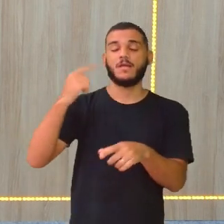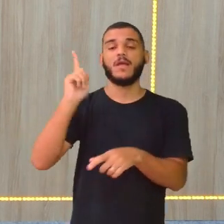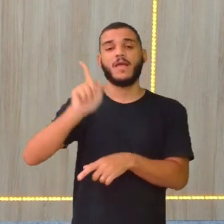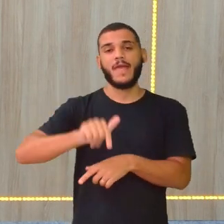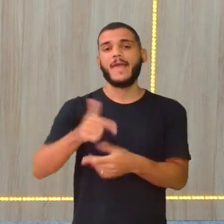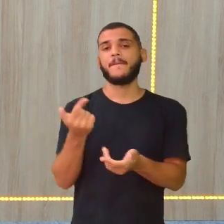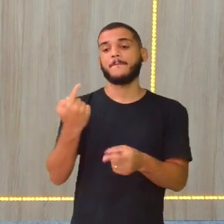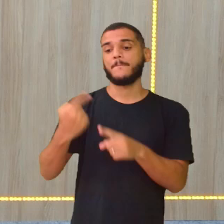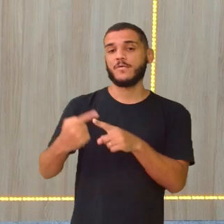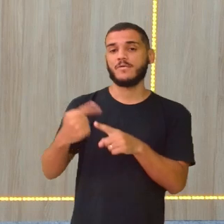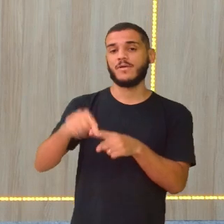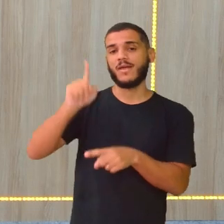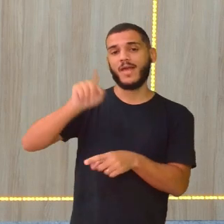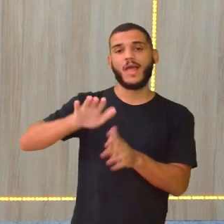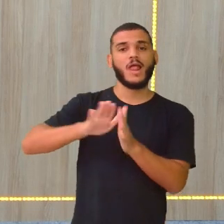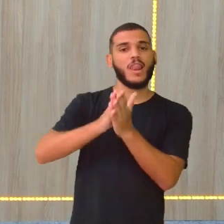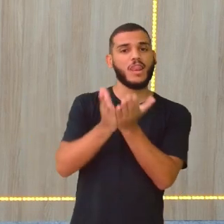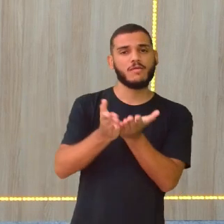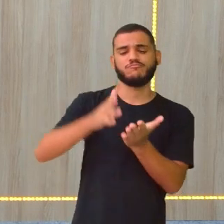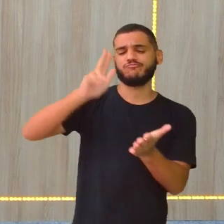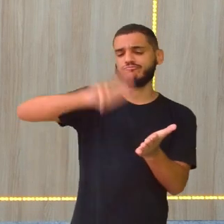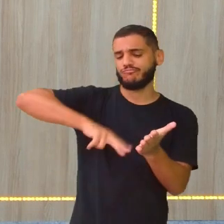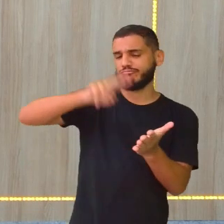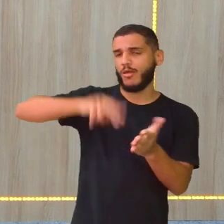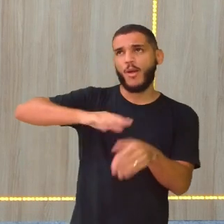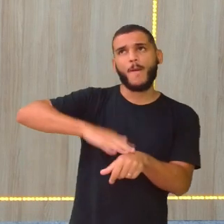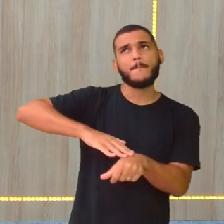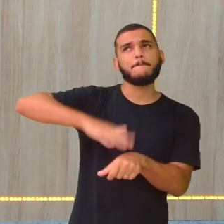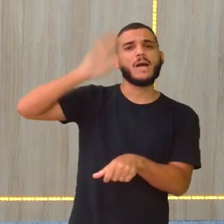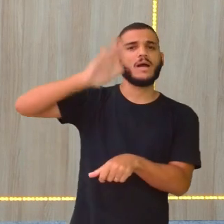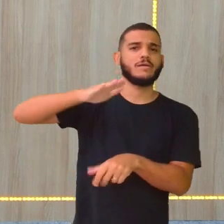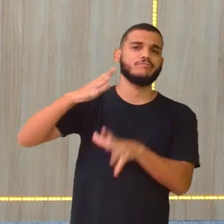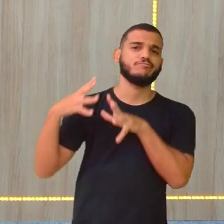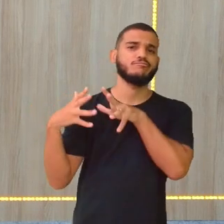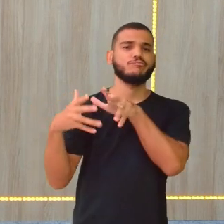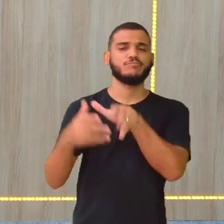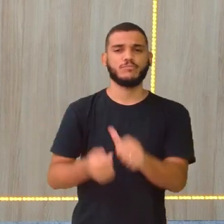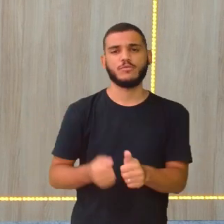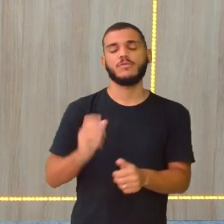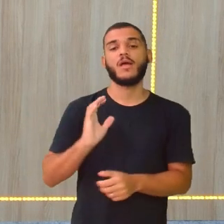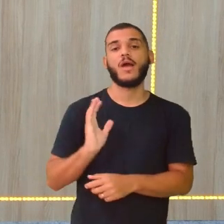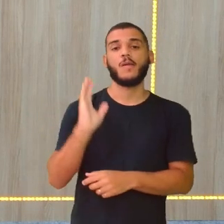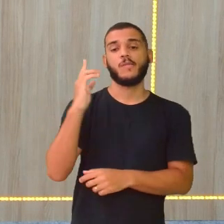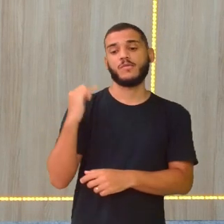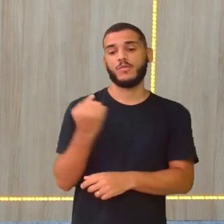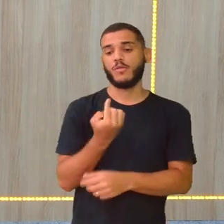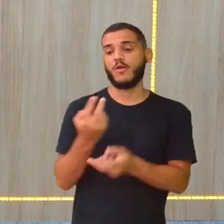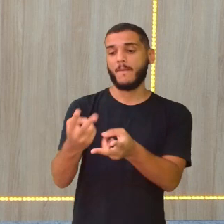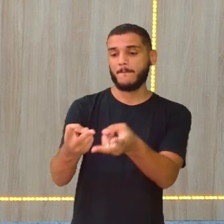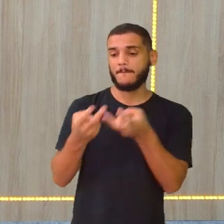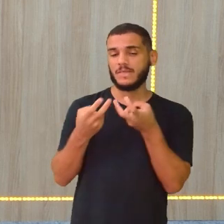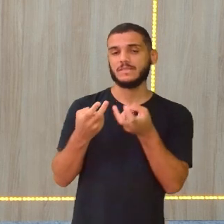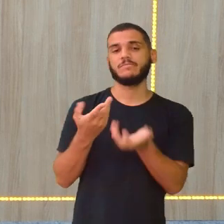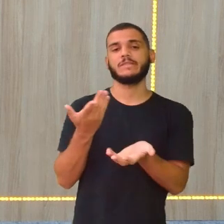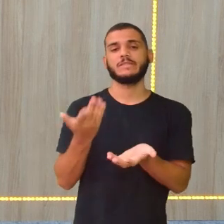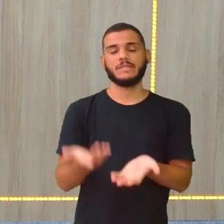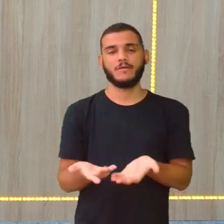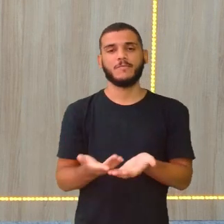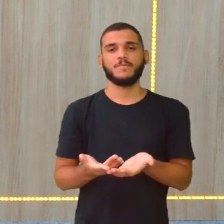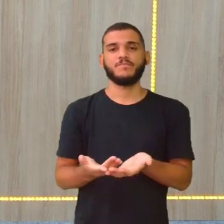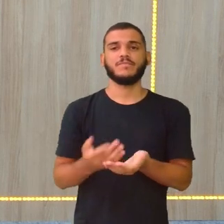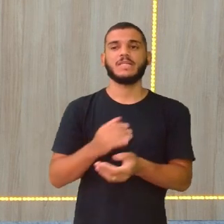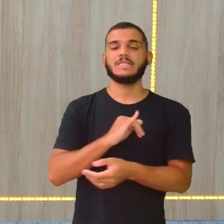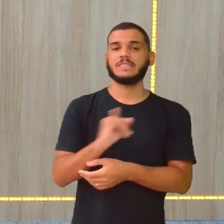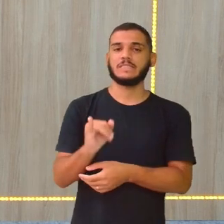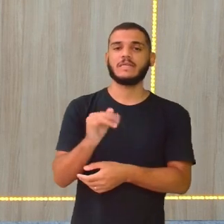e essa história foi contada, não é? Essa história aconteceu, nós vamos ver, não é?